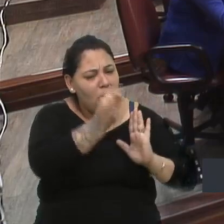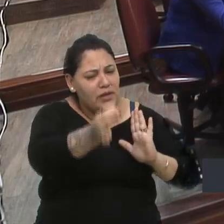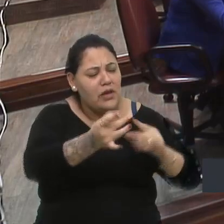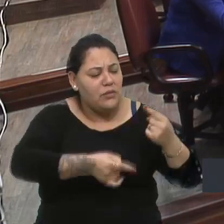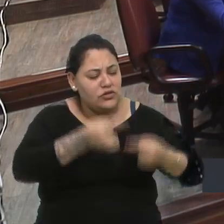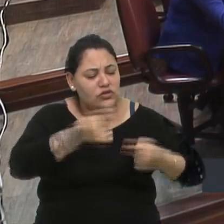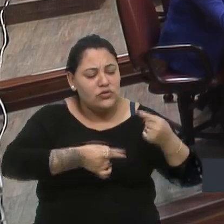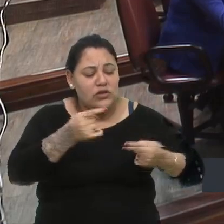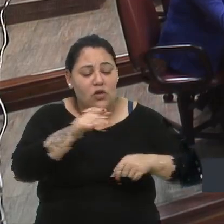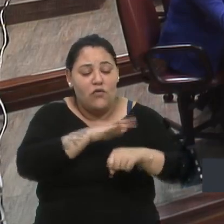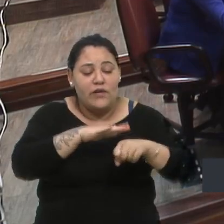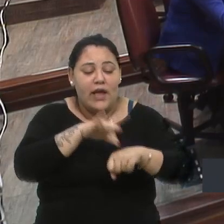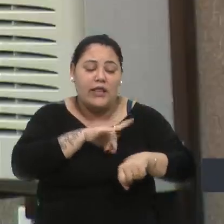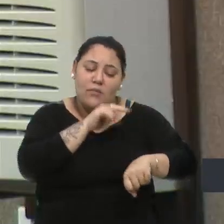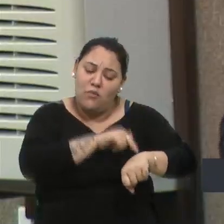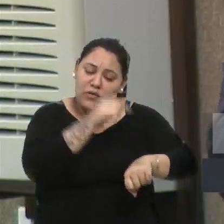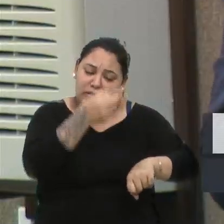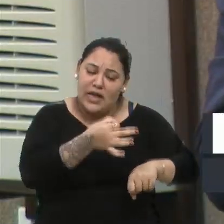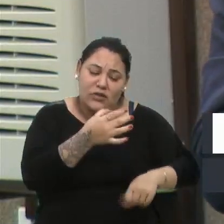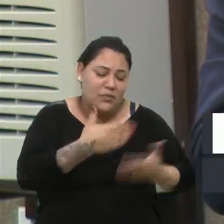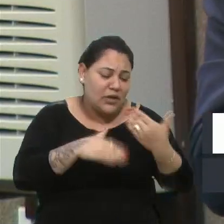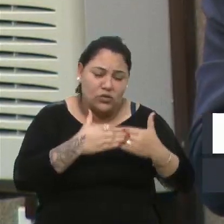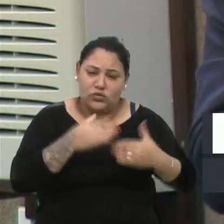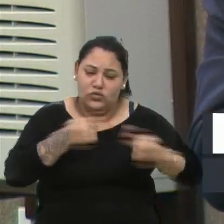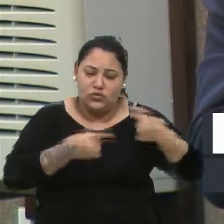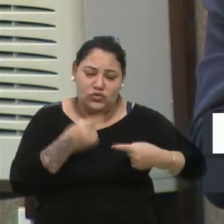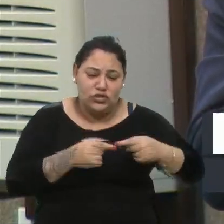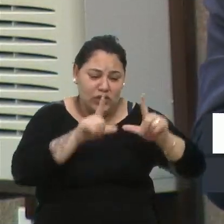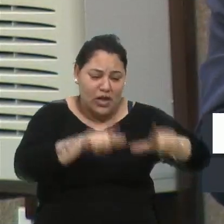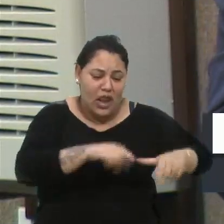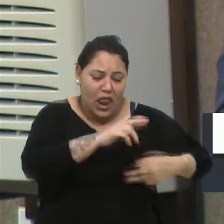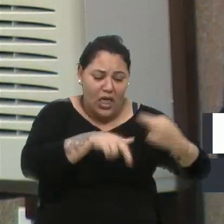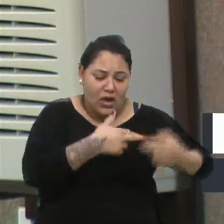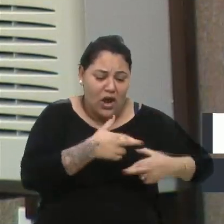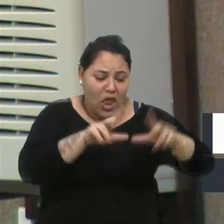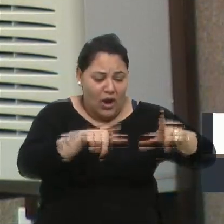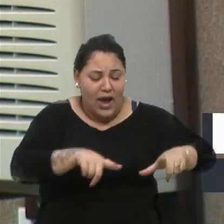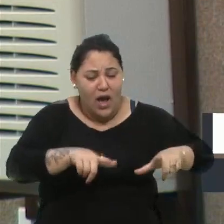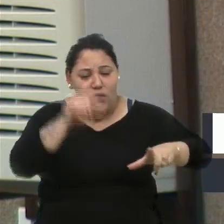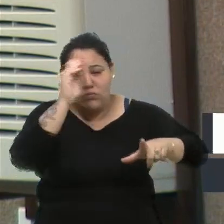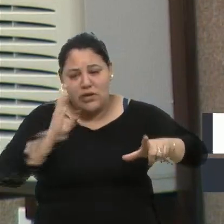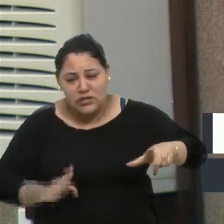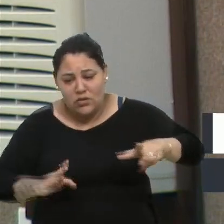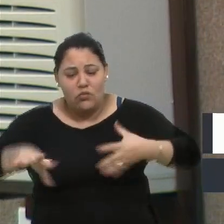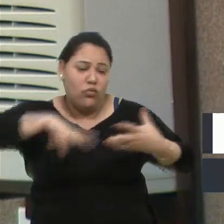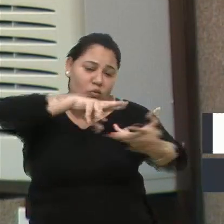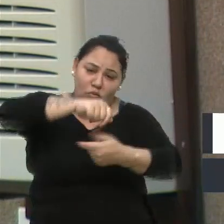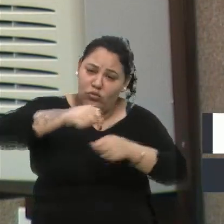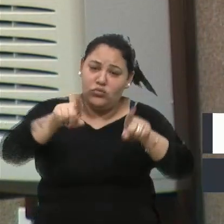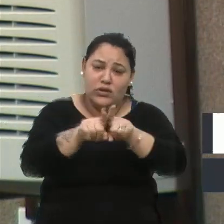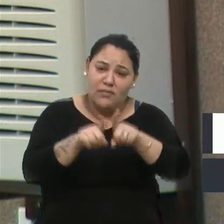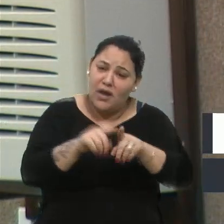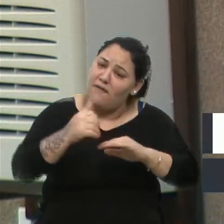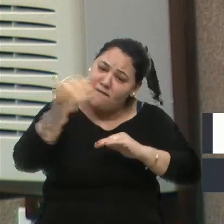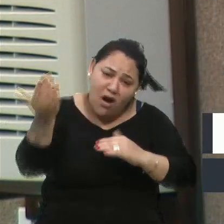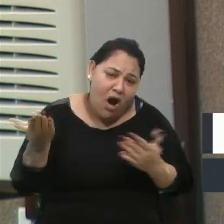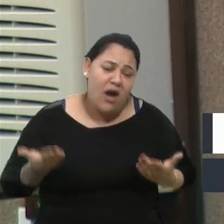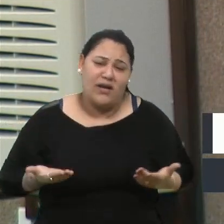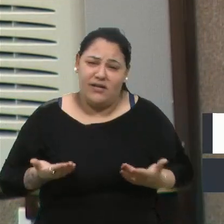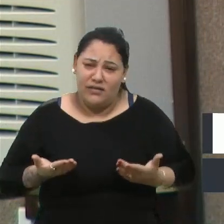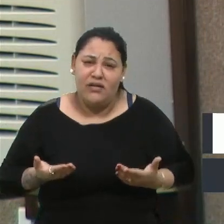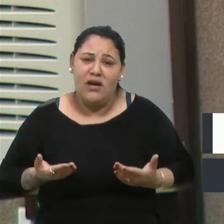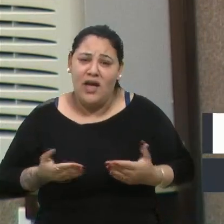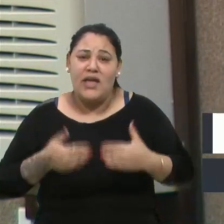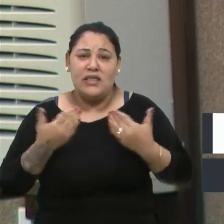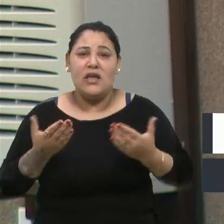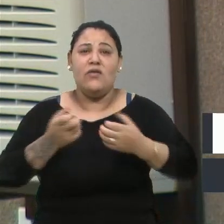e tem momento para tudo, para discutir questões locais, questões nacionais, questões mundiais, né, internacionais. Então, a